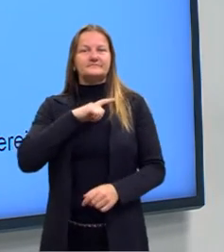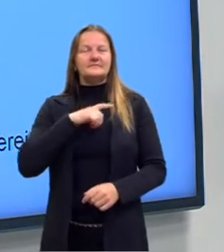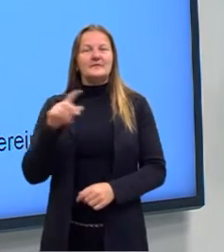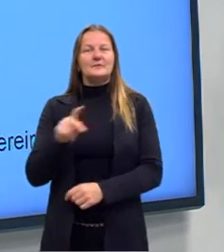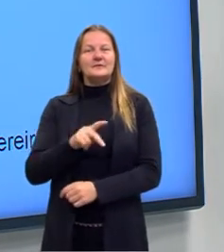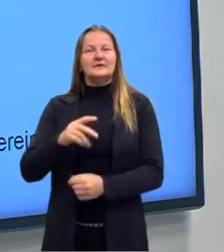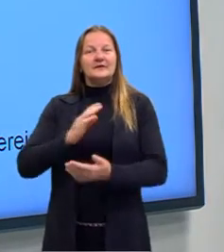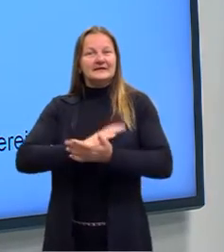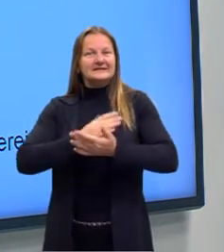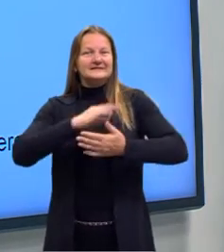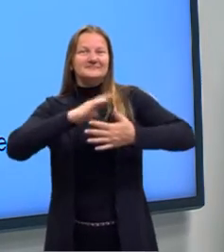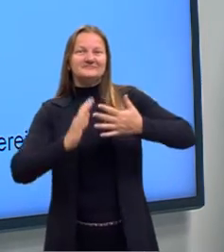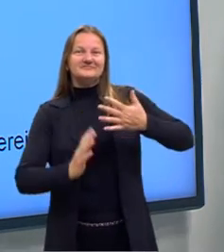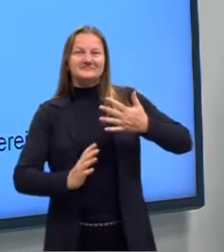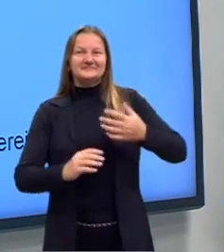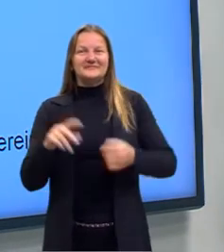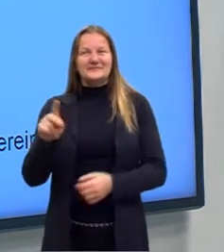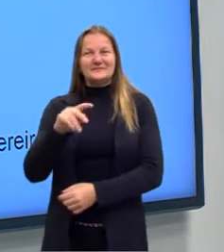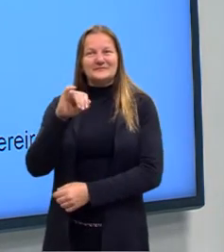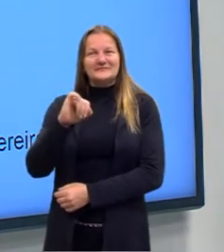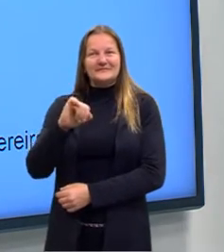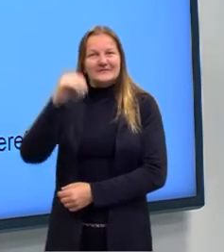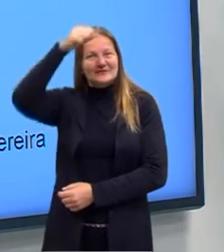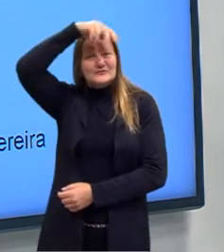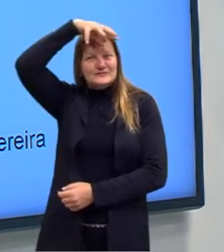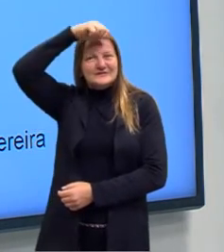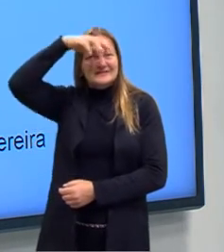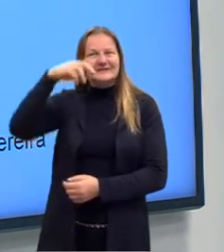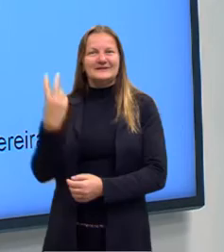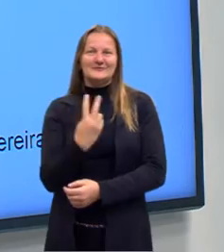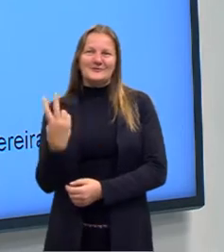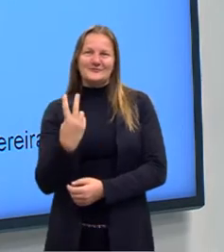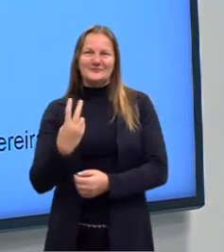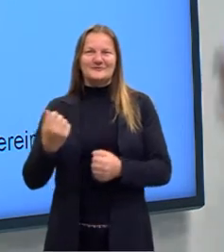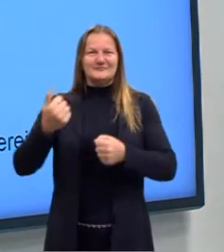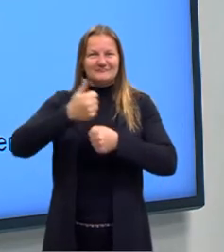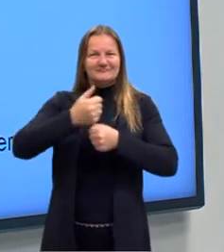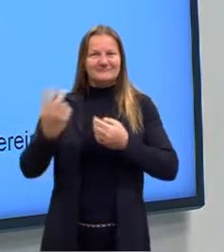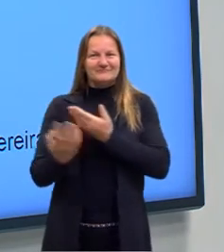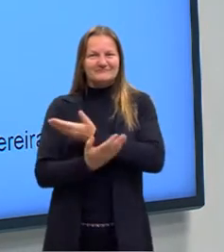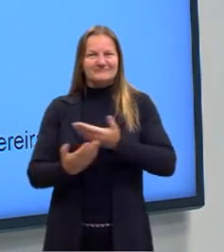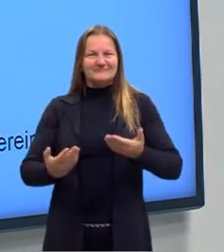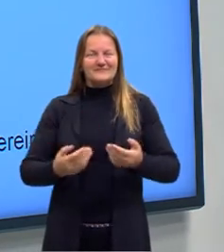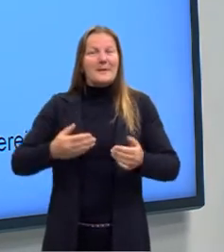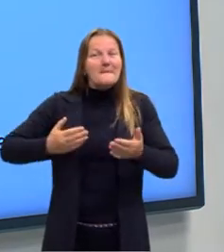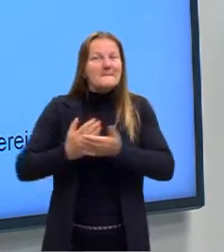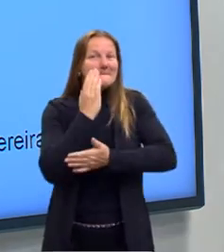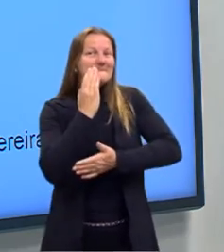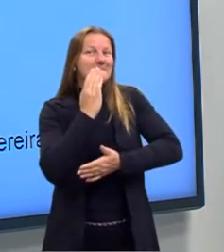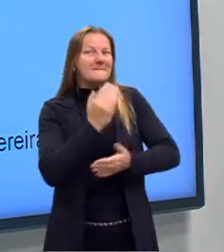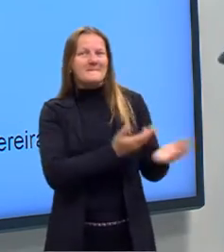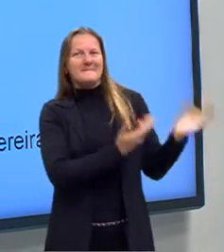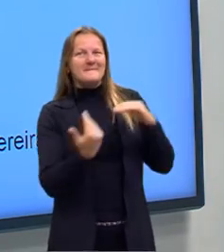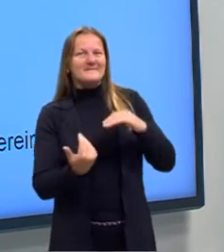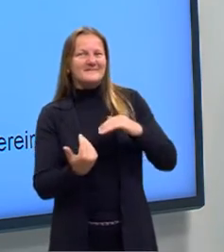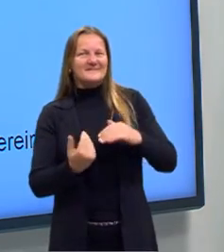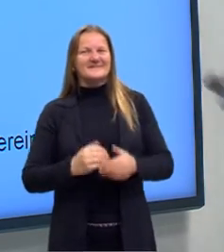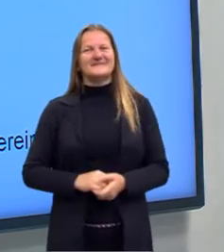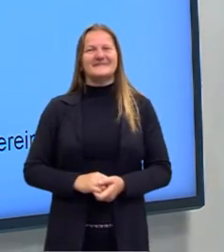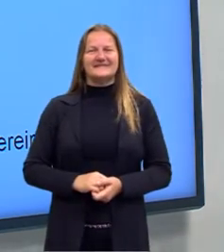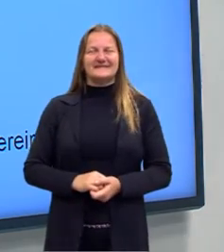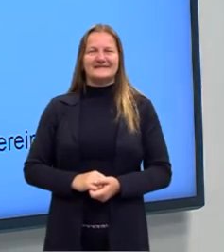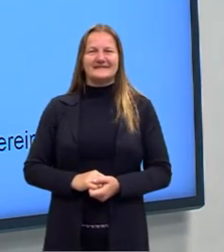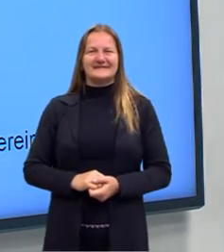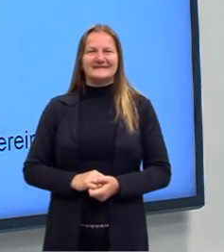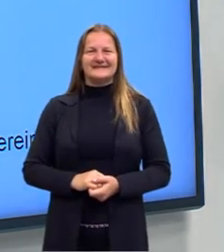as professoras intérpretes de libras professora Susana e Lúcia partiu passar Então bora estudar né